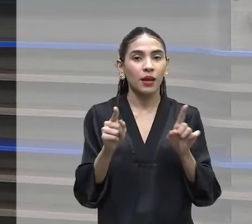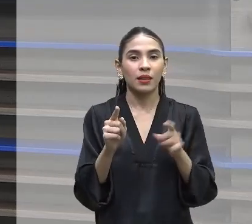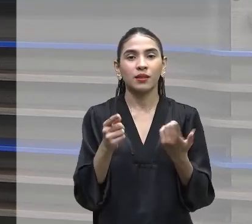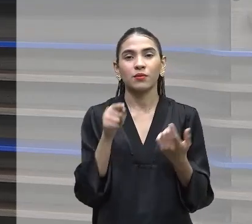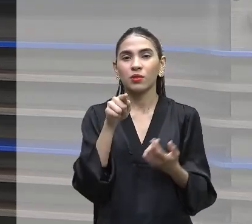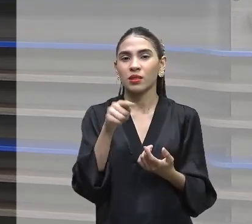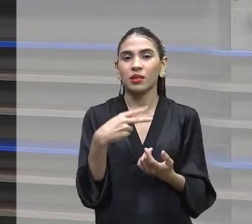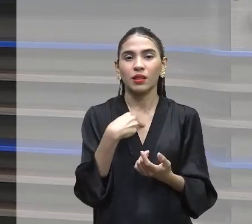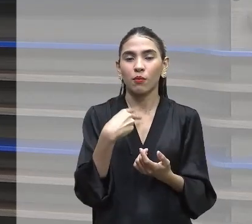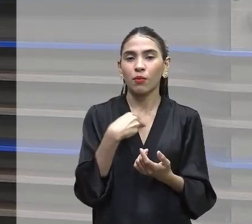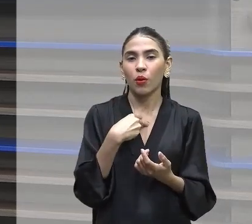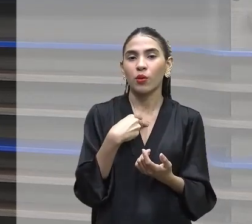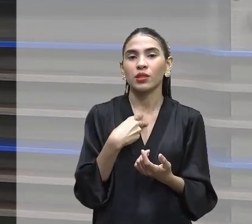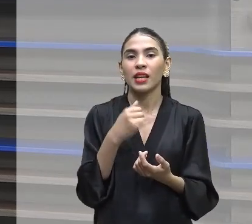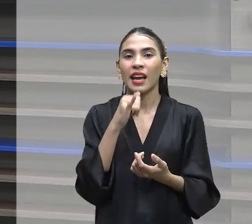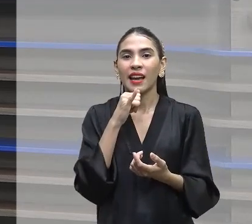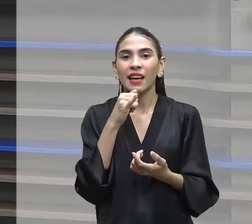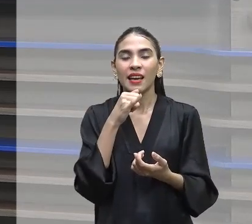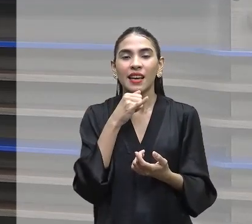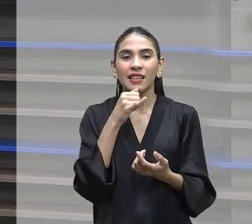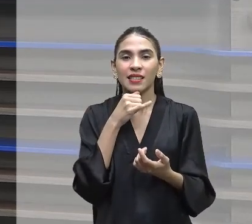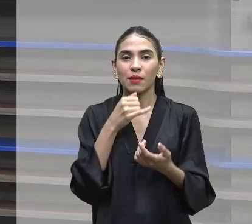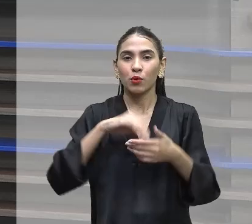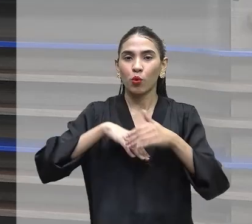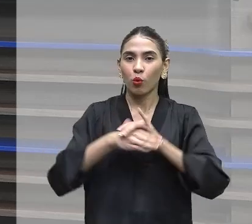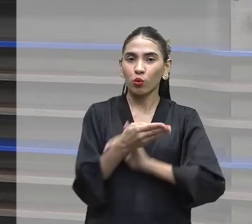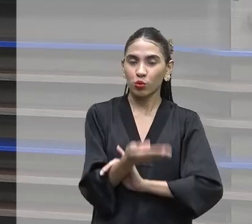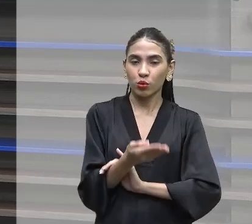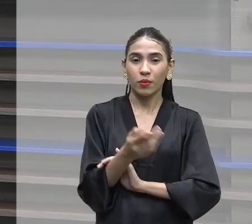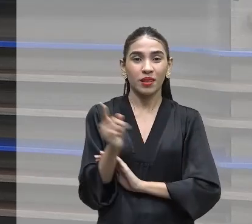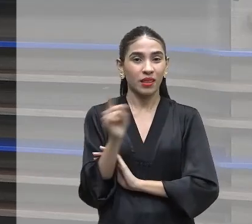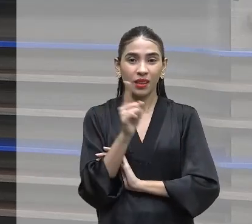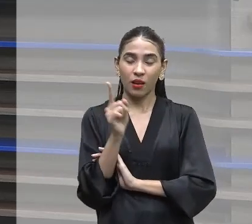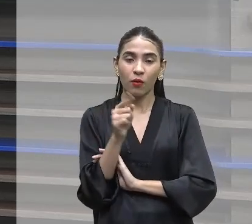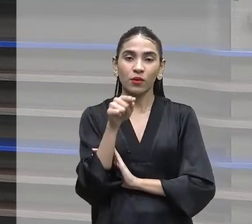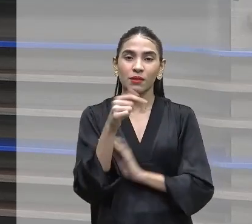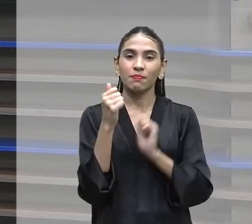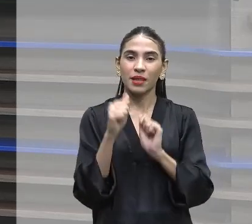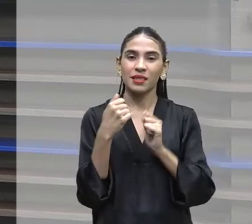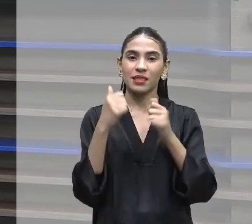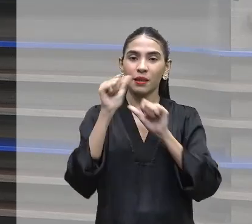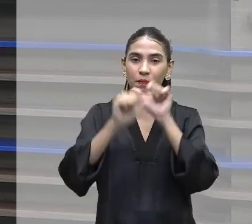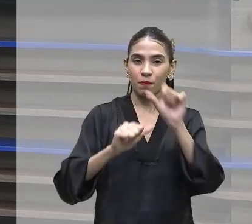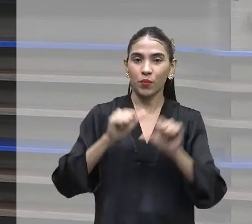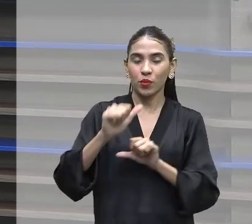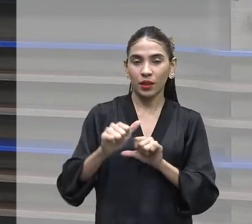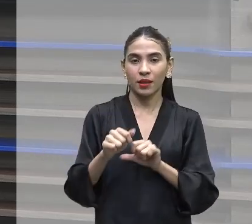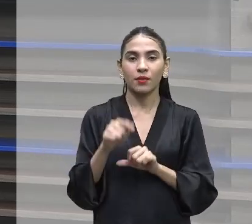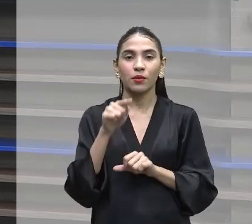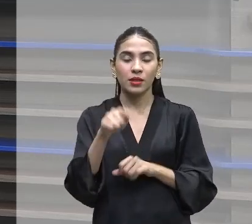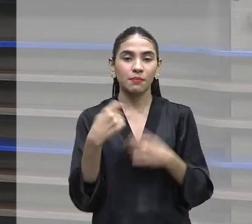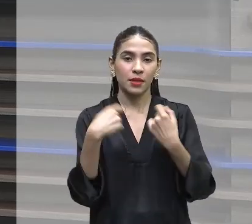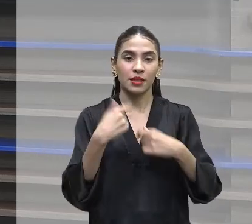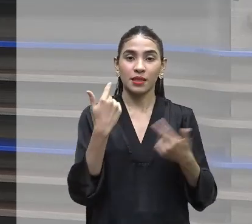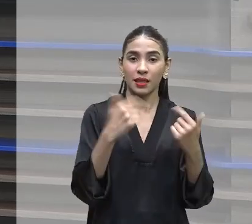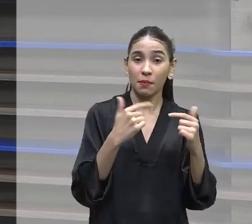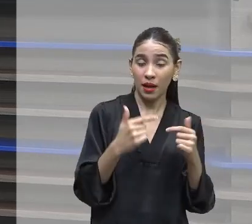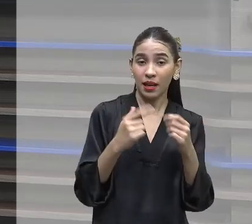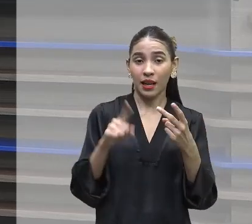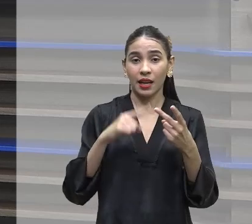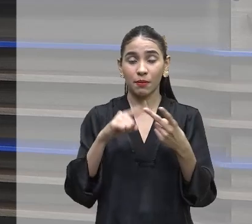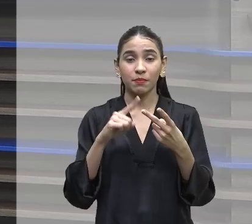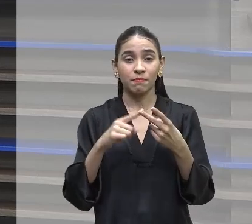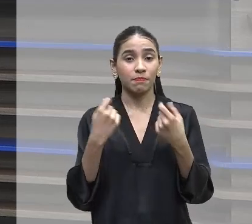pode deixar isso se tornar um hábito. Pelo contrário, você tem que trabalhar, você tem que se organizar para que isso